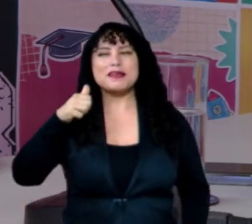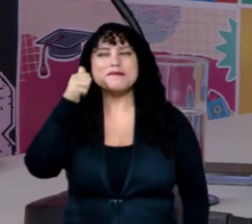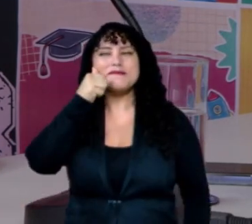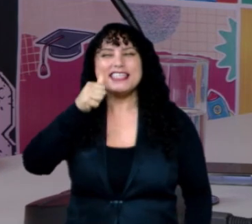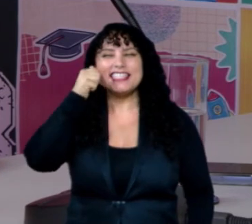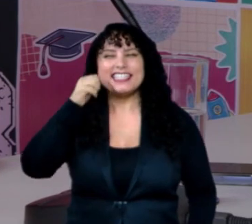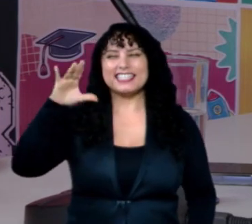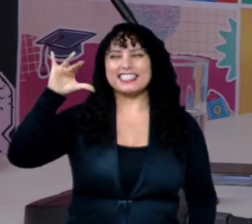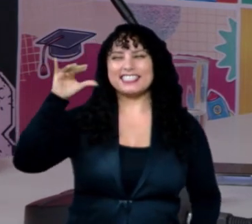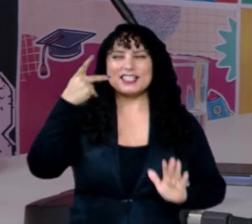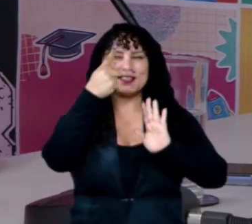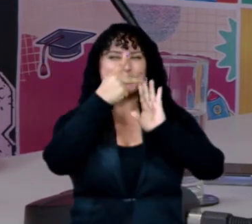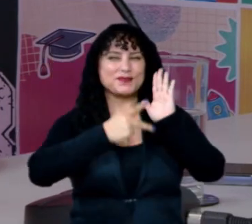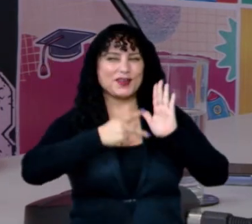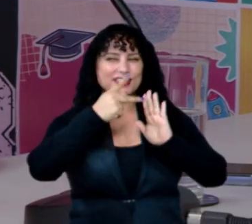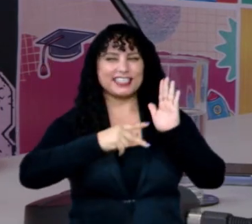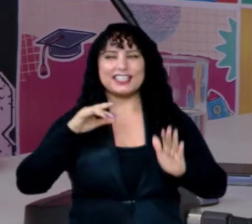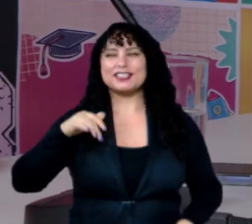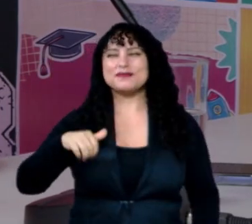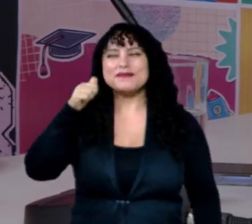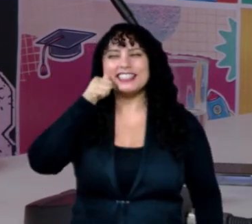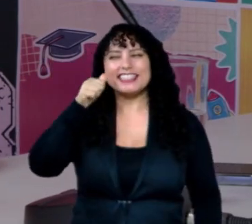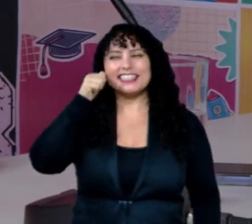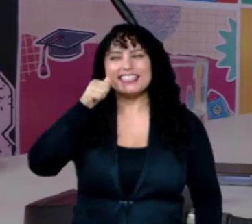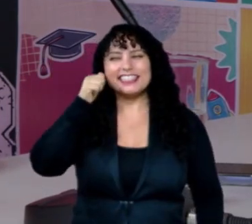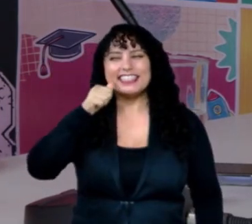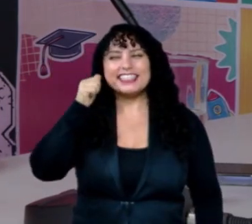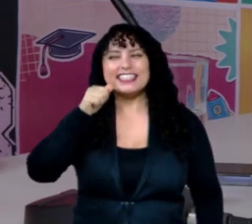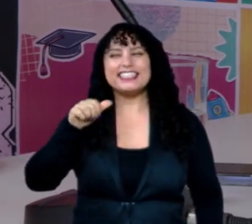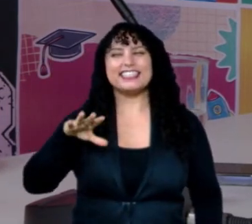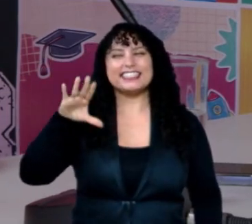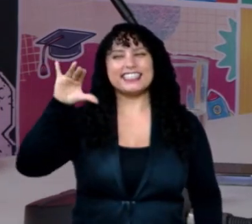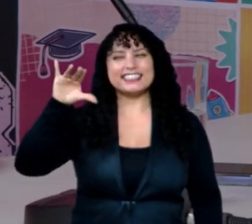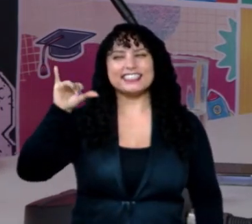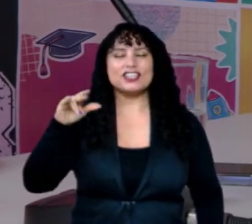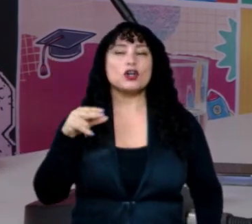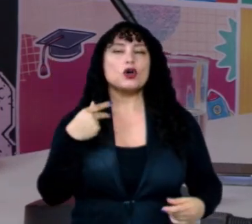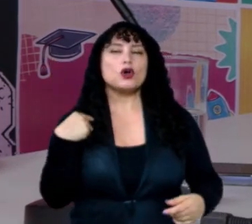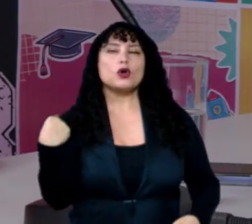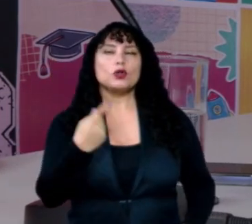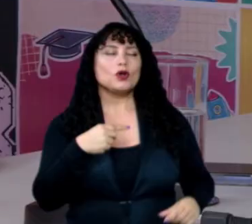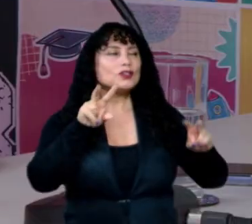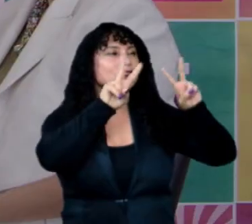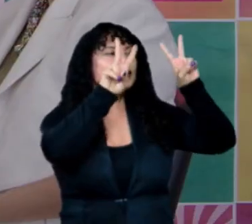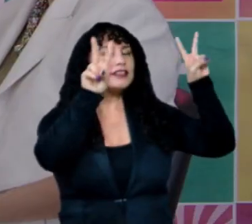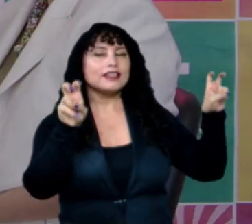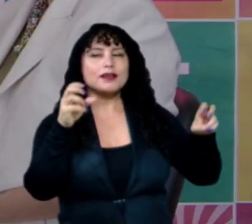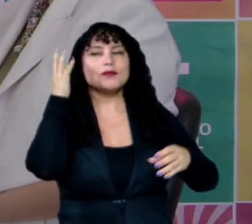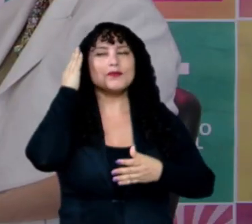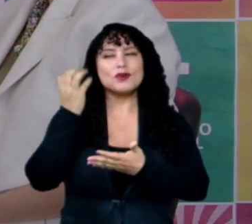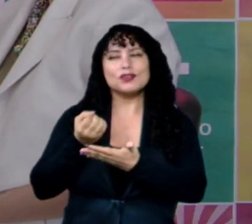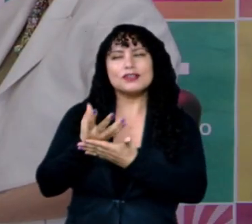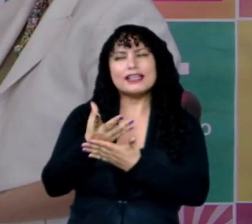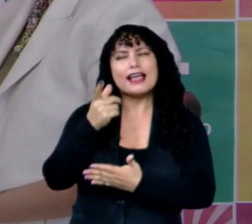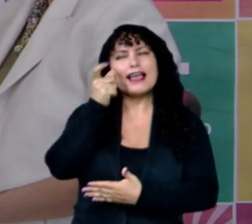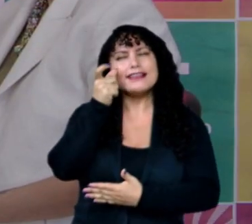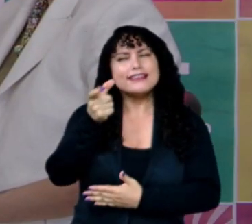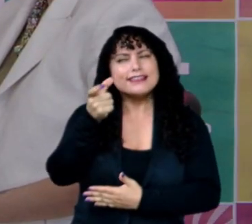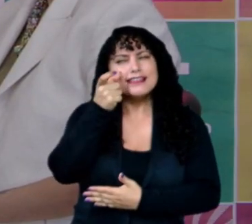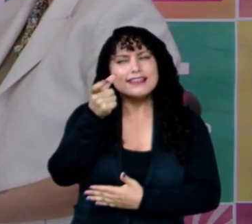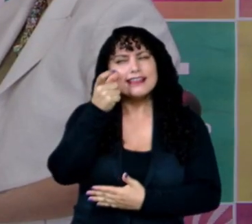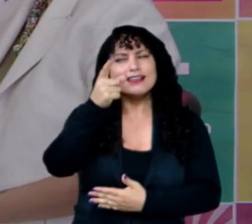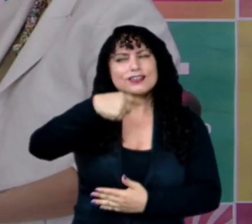na Ciência, Projeto Meninas na Ciência. E hoje, o tema do nosso podcast é de interesse